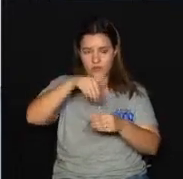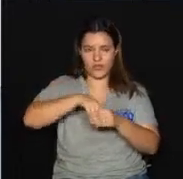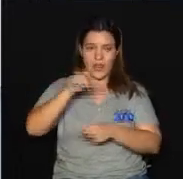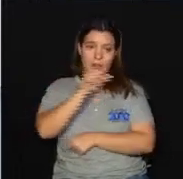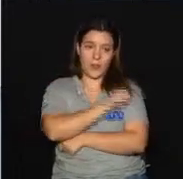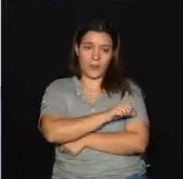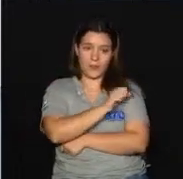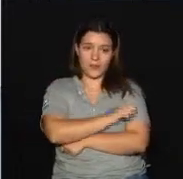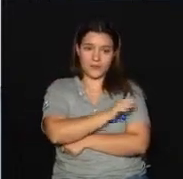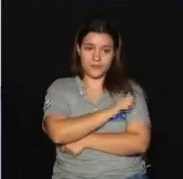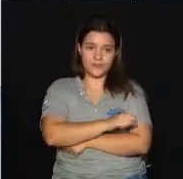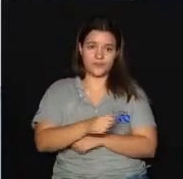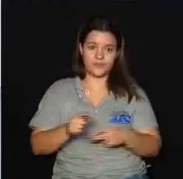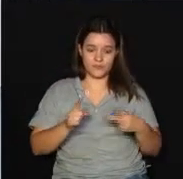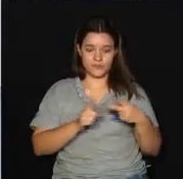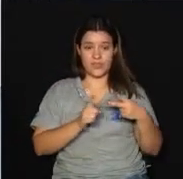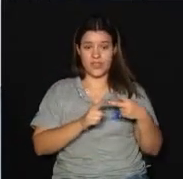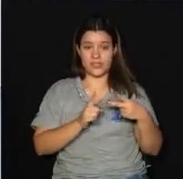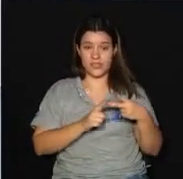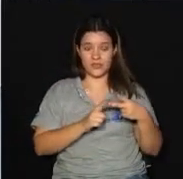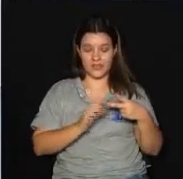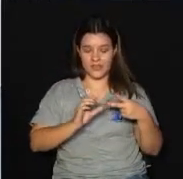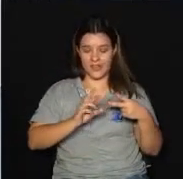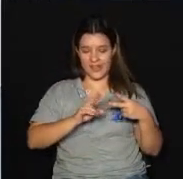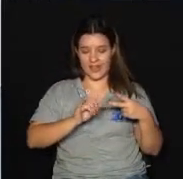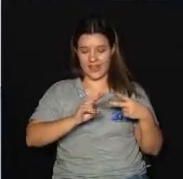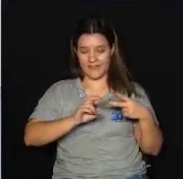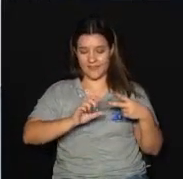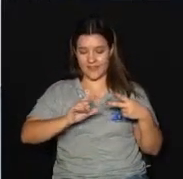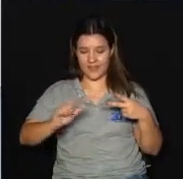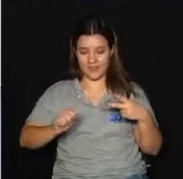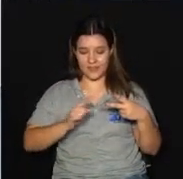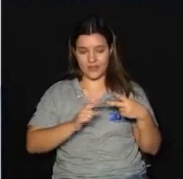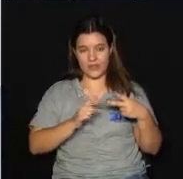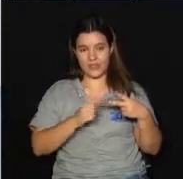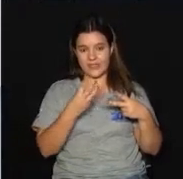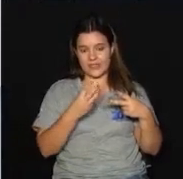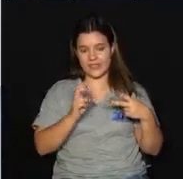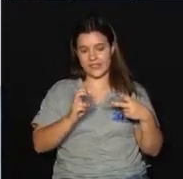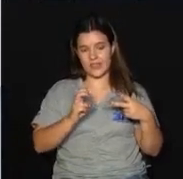1.575.147 votos e o Crivella ficou na segunda colocação, com